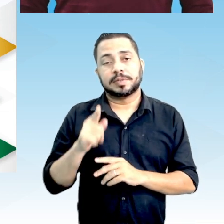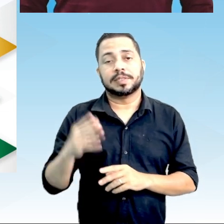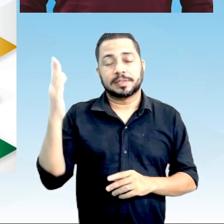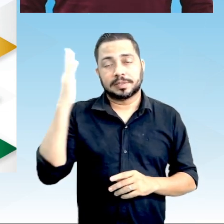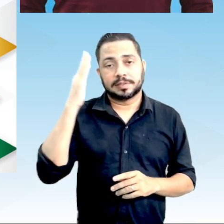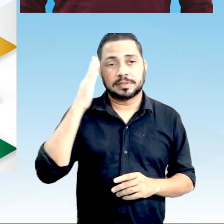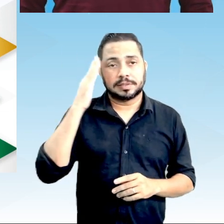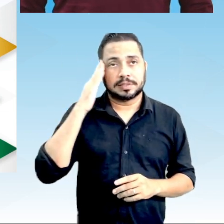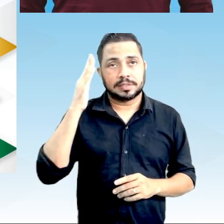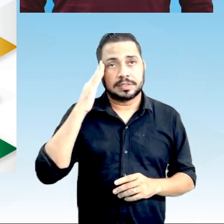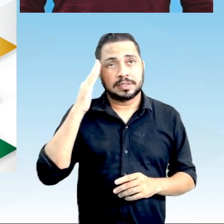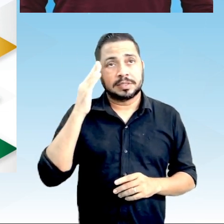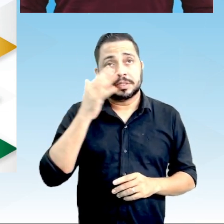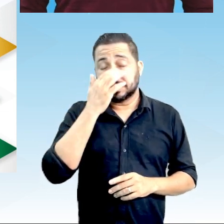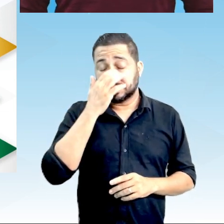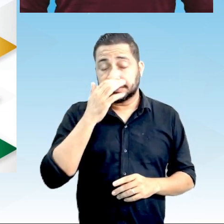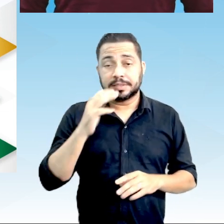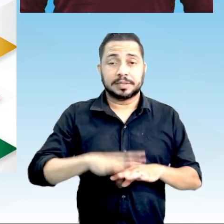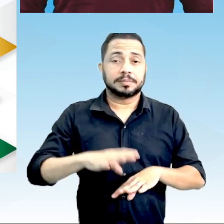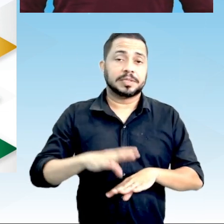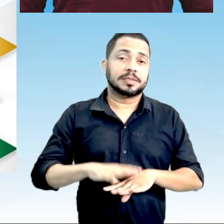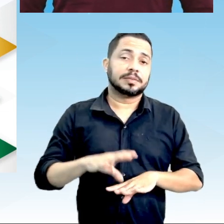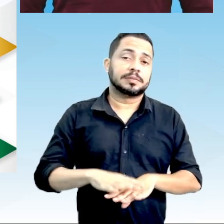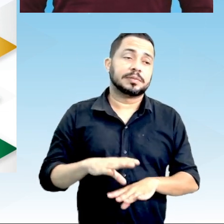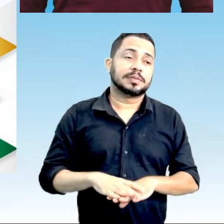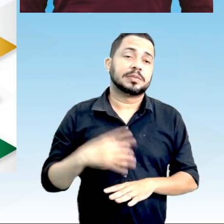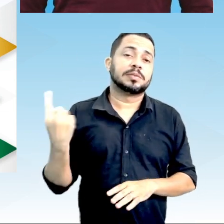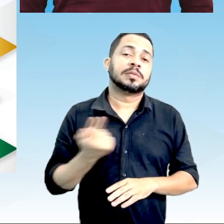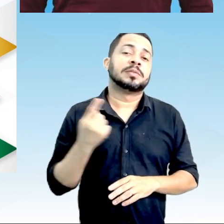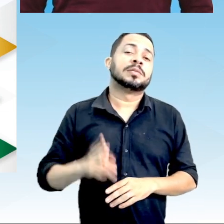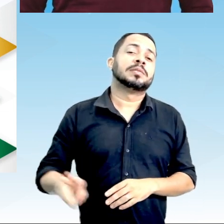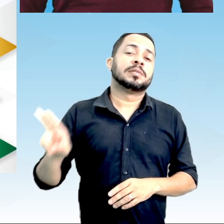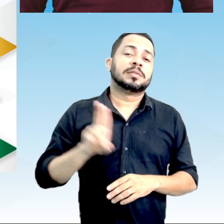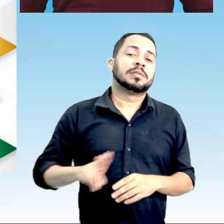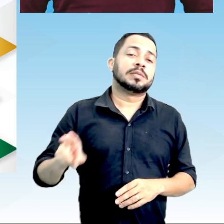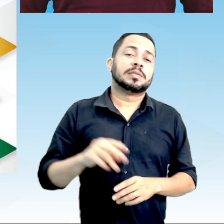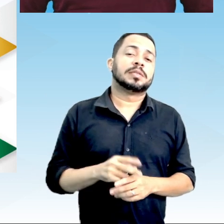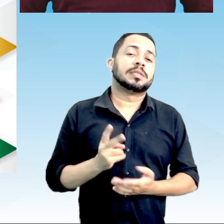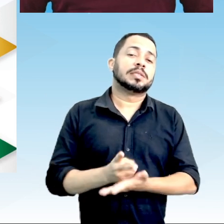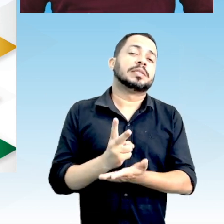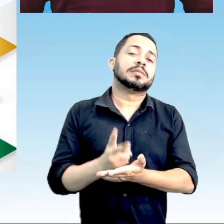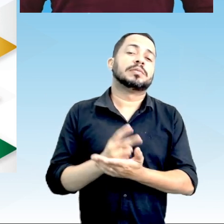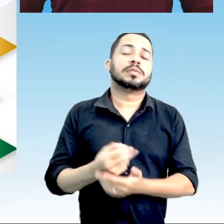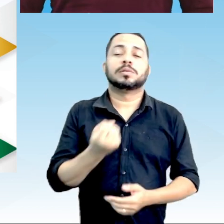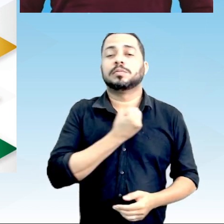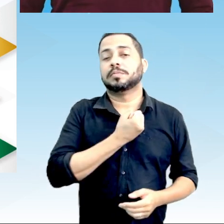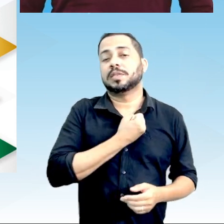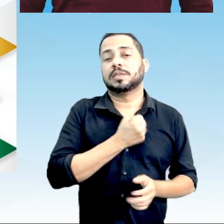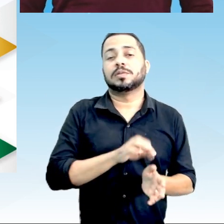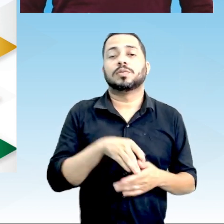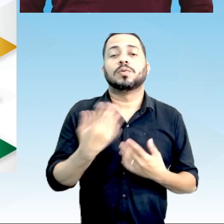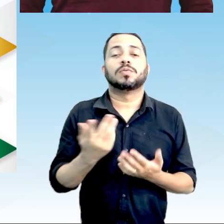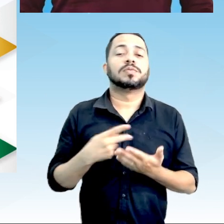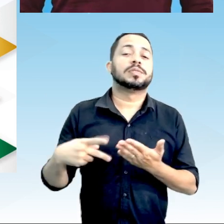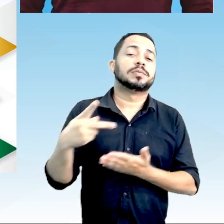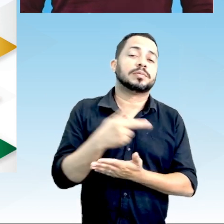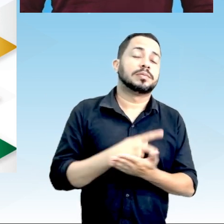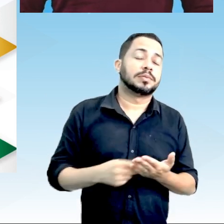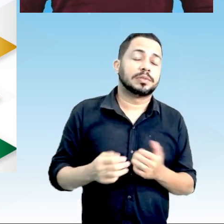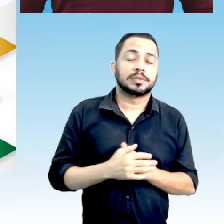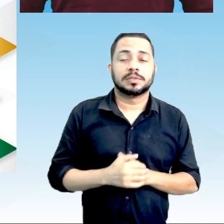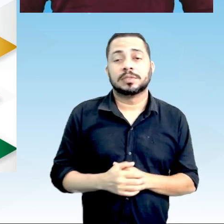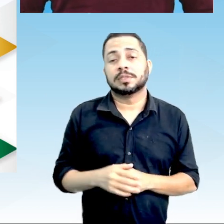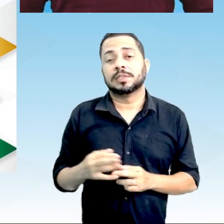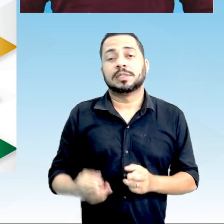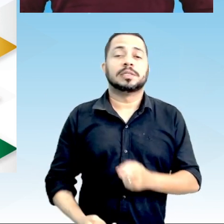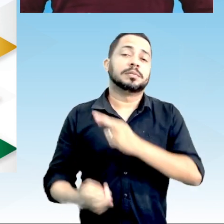entenda que na matemática nós utilizamos as sequências numéricas ou figuras que são aquelas que